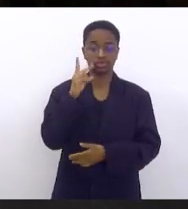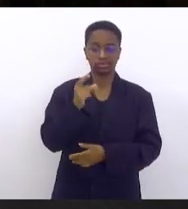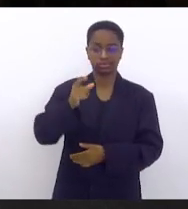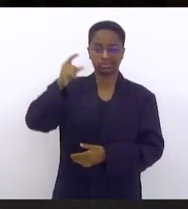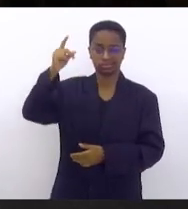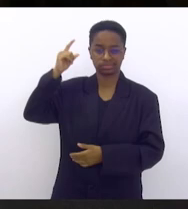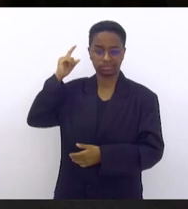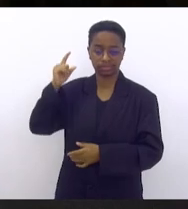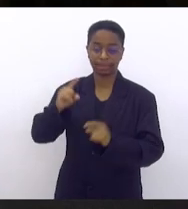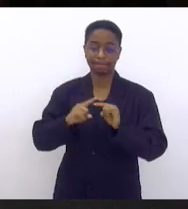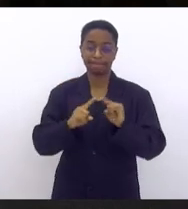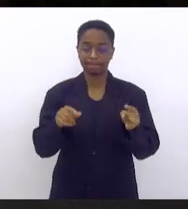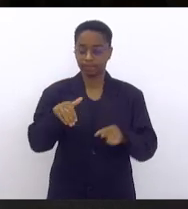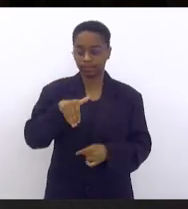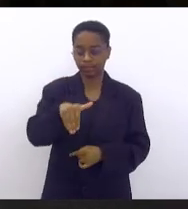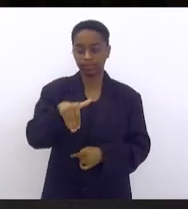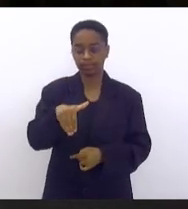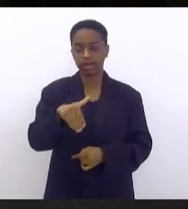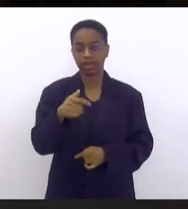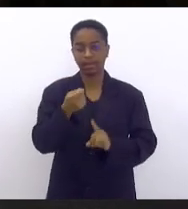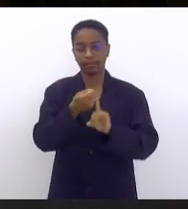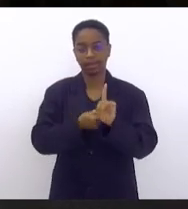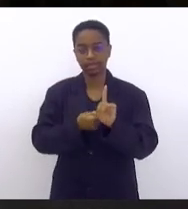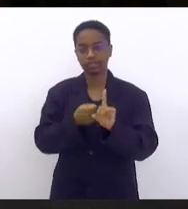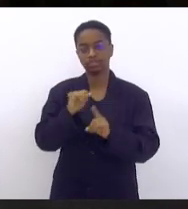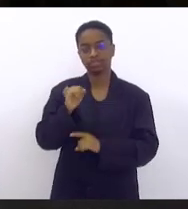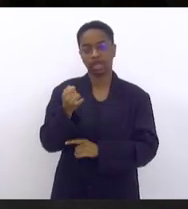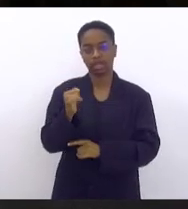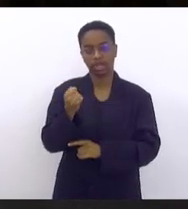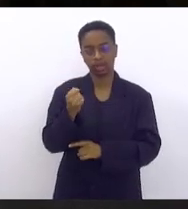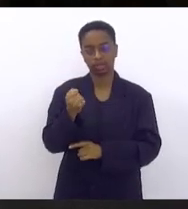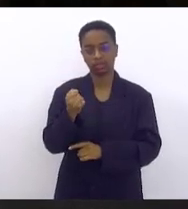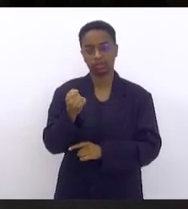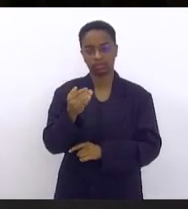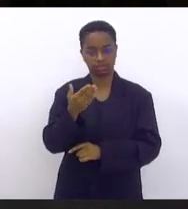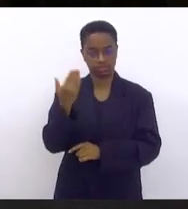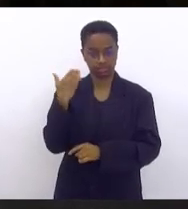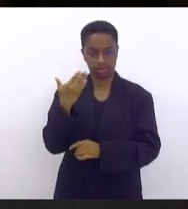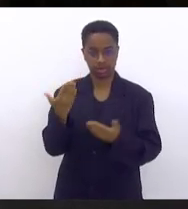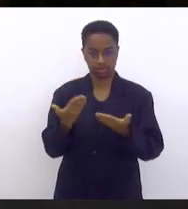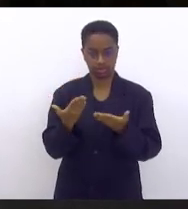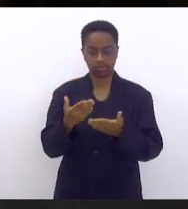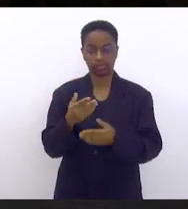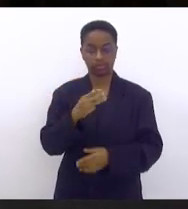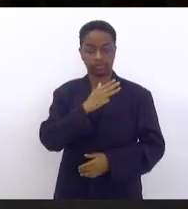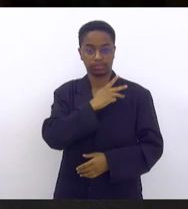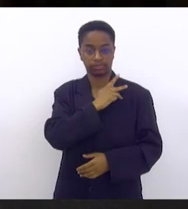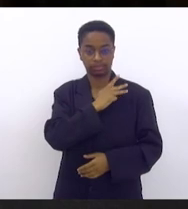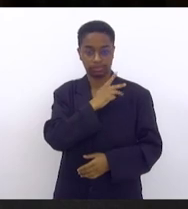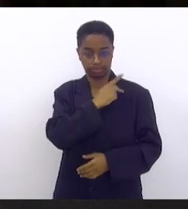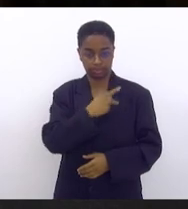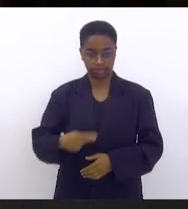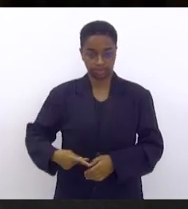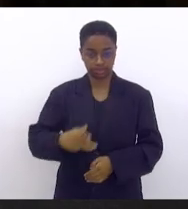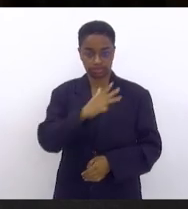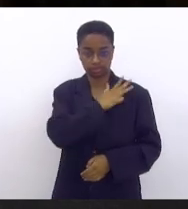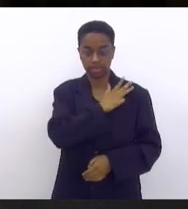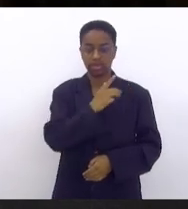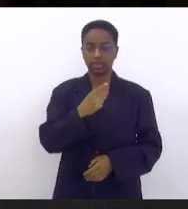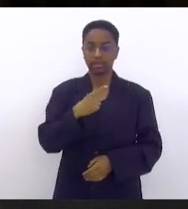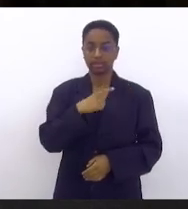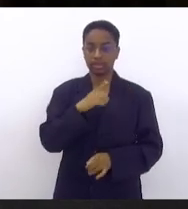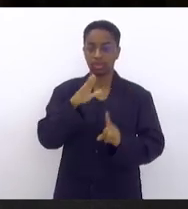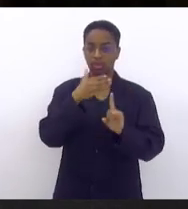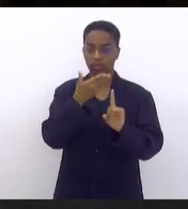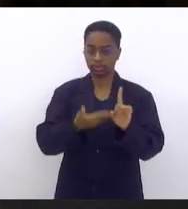Agora, recentemente, no mês de janeiro deste ano, o presidente da República fez uma solenidade no Palácio do Planalto, onde